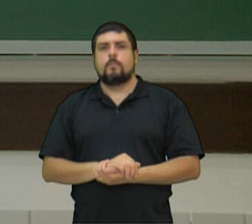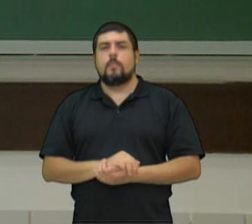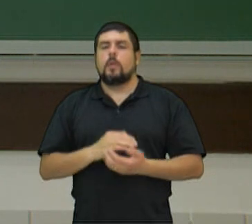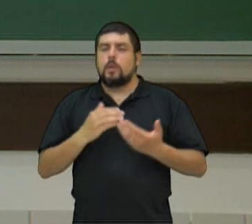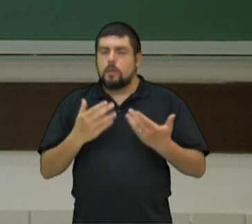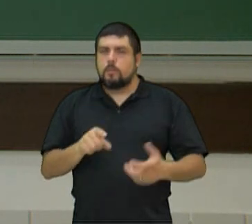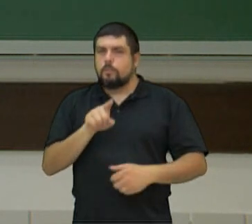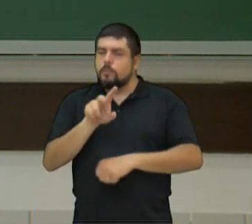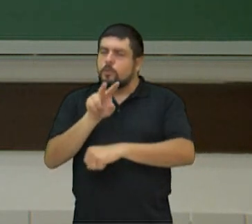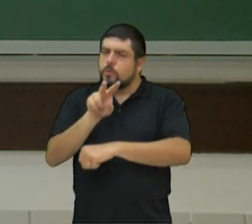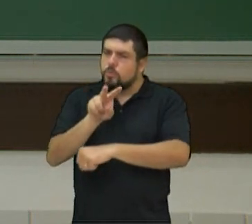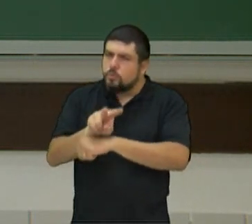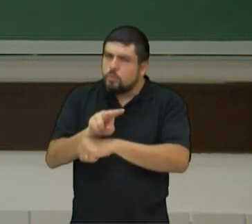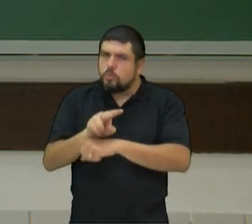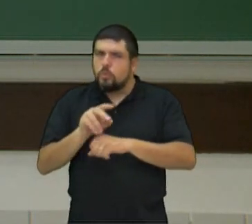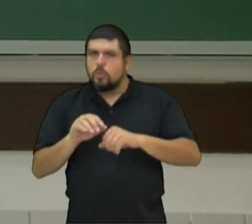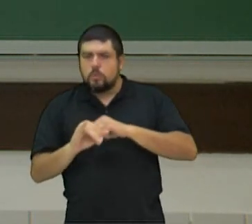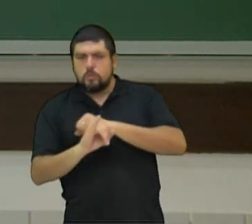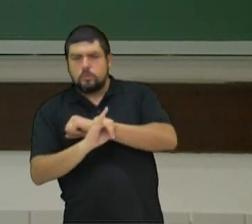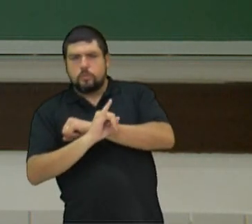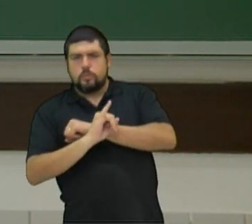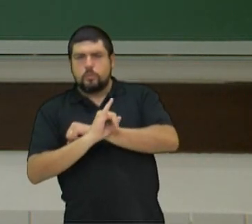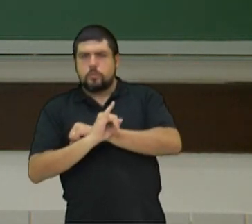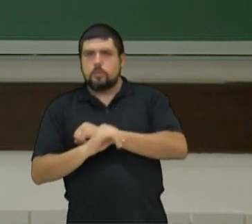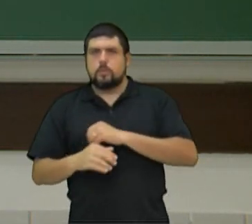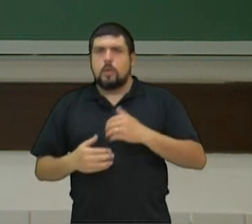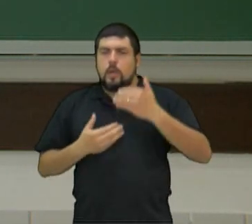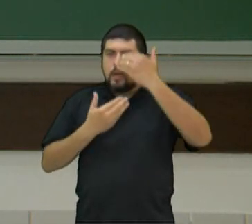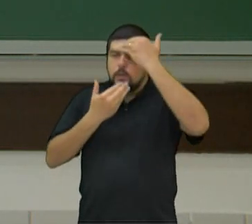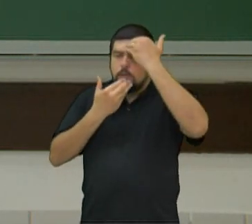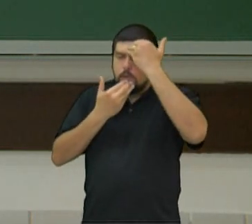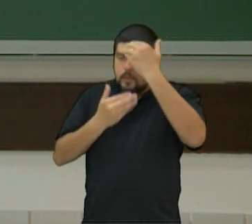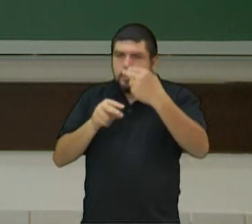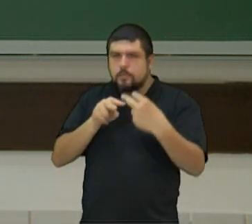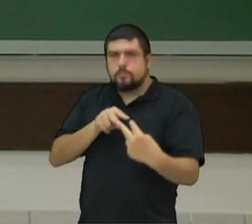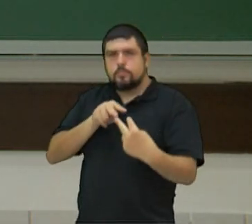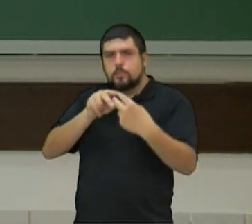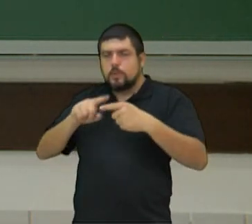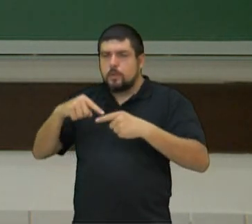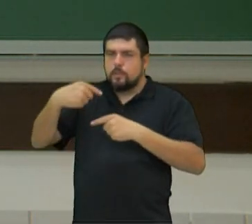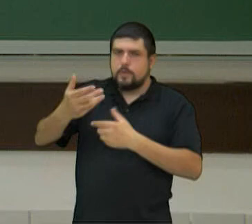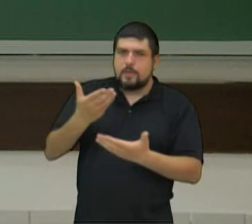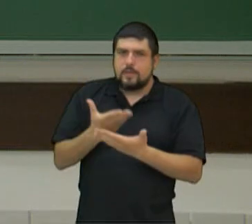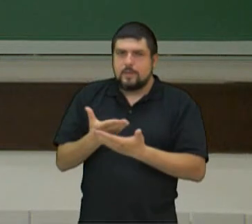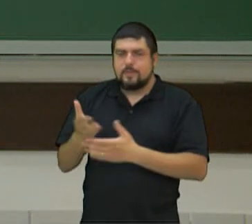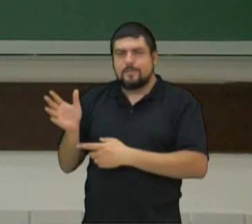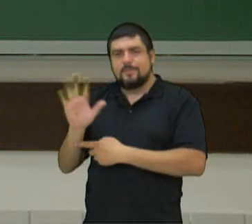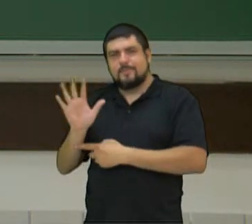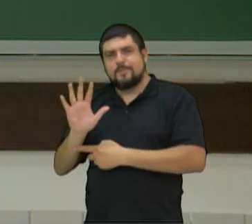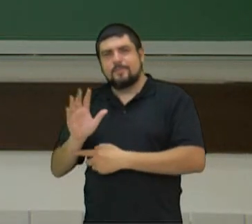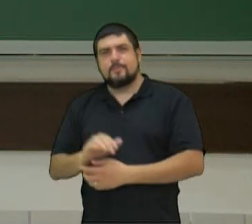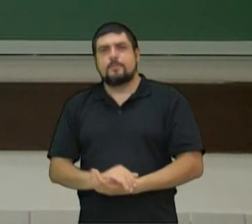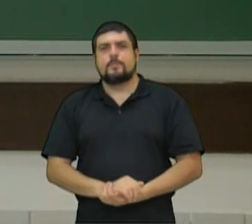seu sistema imunitário. Agradeço, né, a sua atenção e te espero na nossa próxima aula.